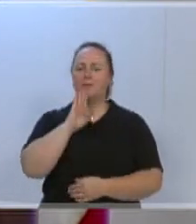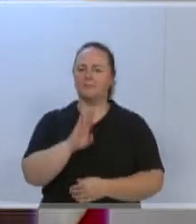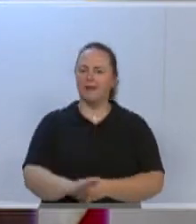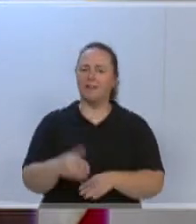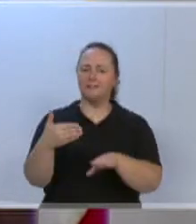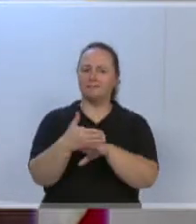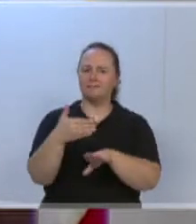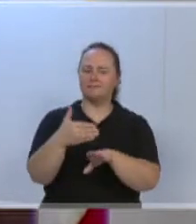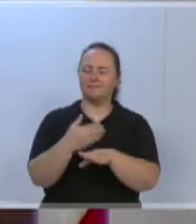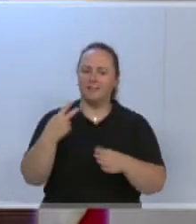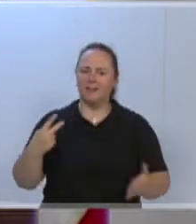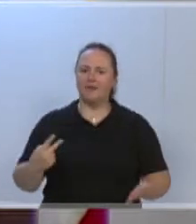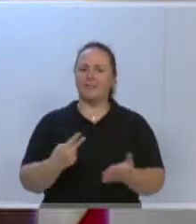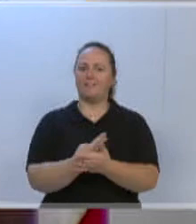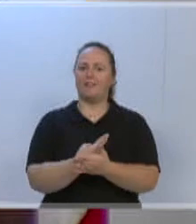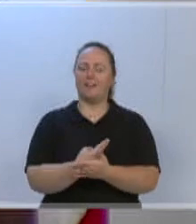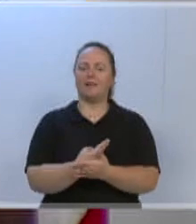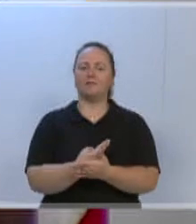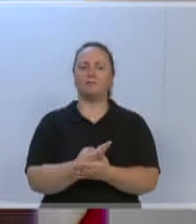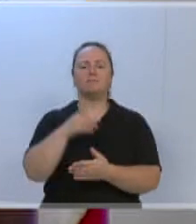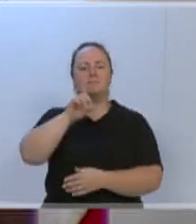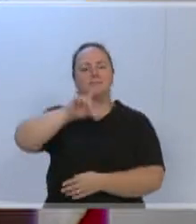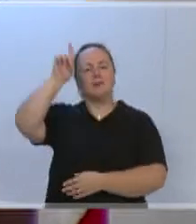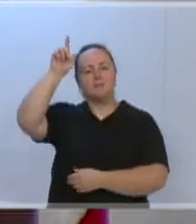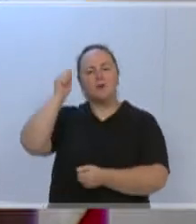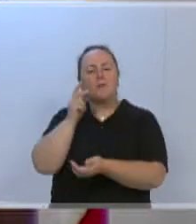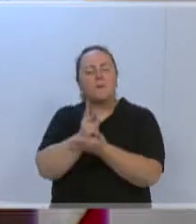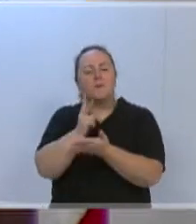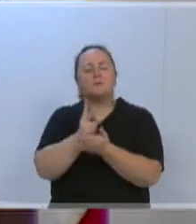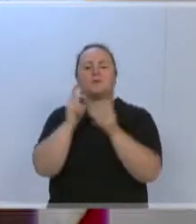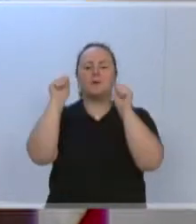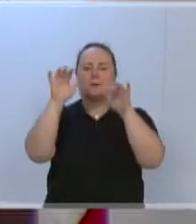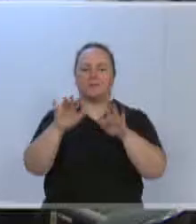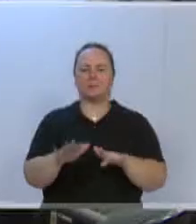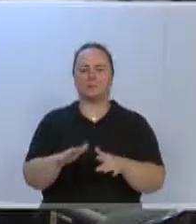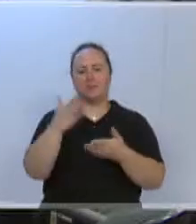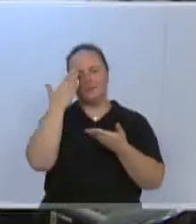evento do risoto do bem e que a espiritualidade sempre nos ilumine nos guia obrigado